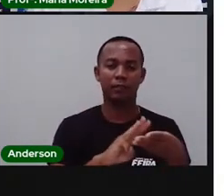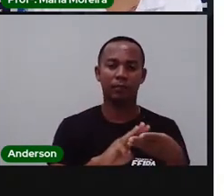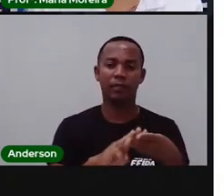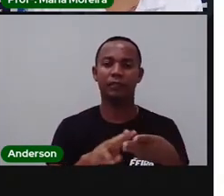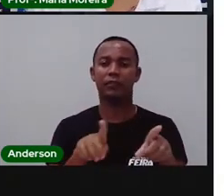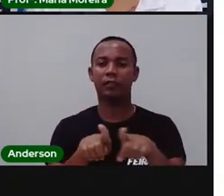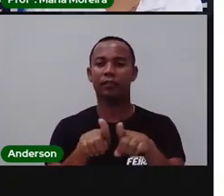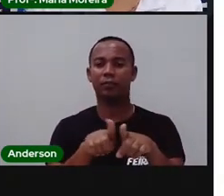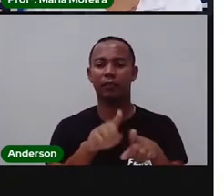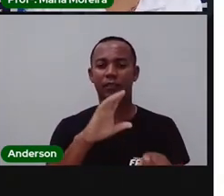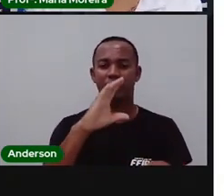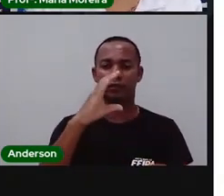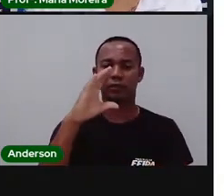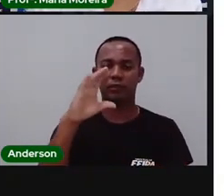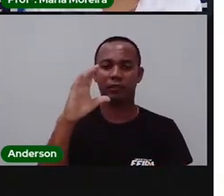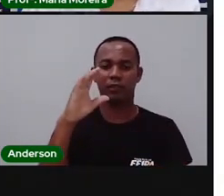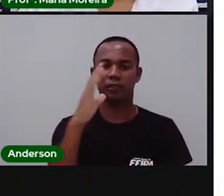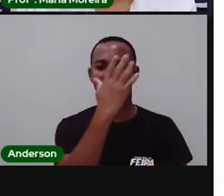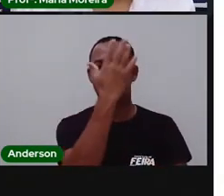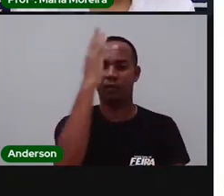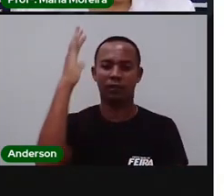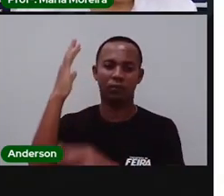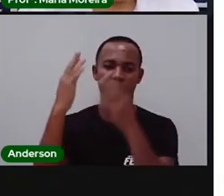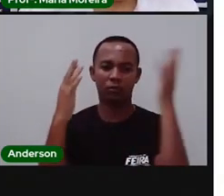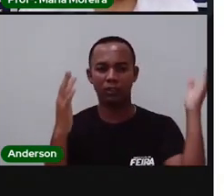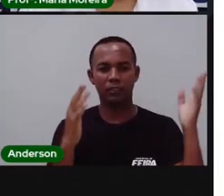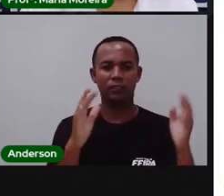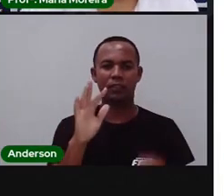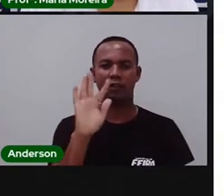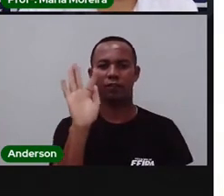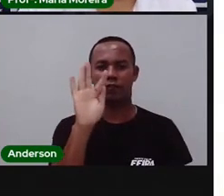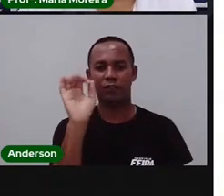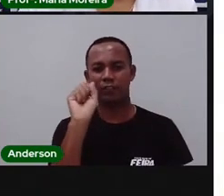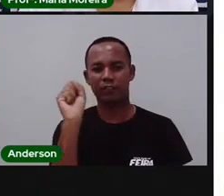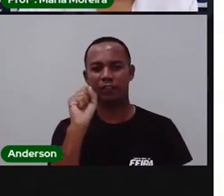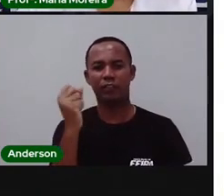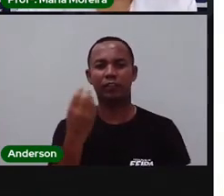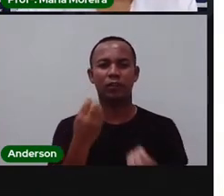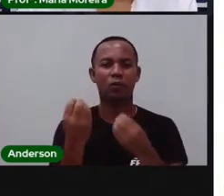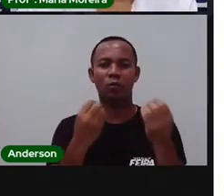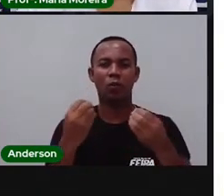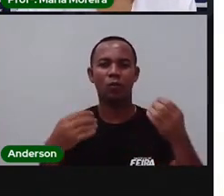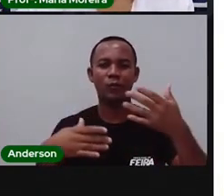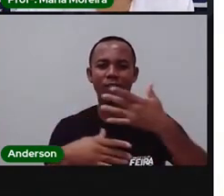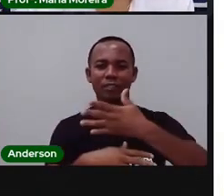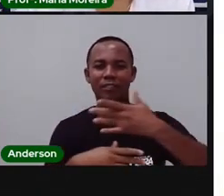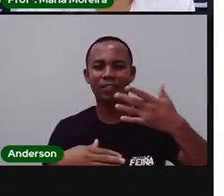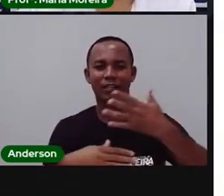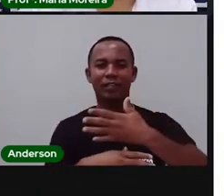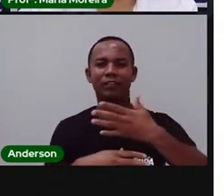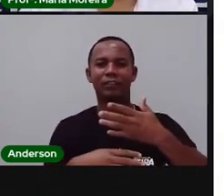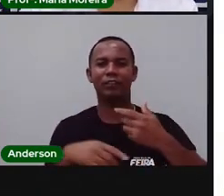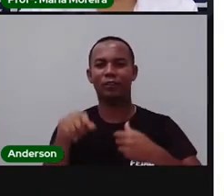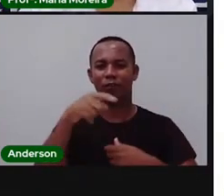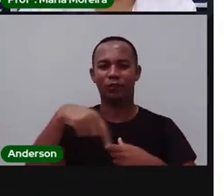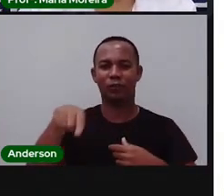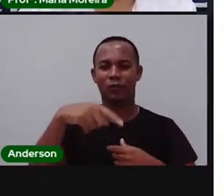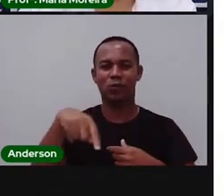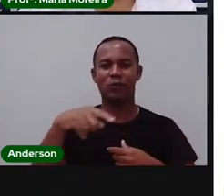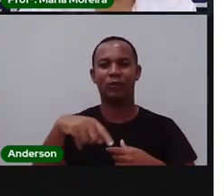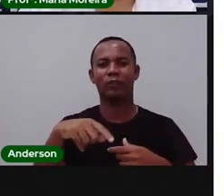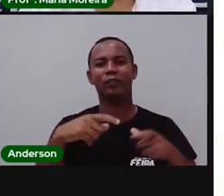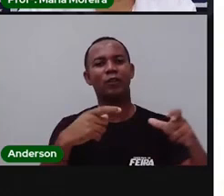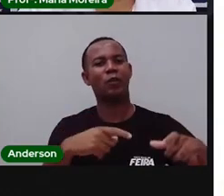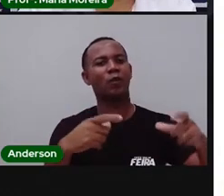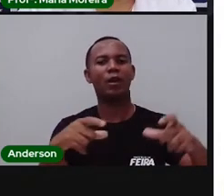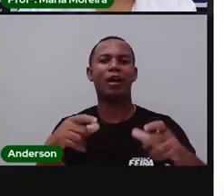falar um pouco mais sobre essa cidade aí, Feira de Santana, nossa cidade aqui. Nós moramos, não importa o